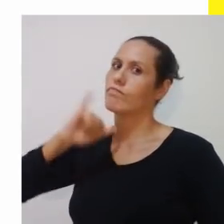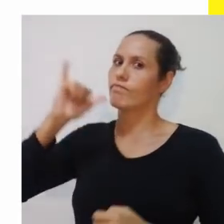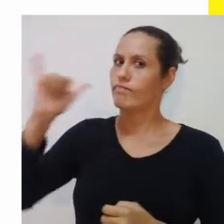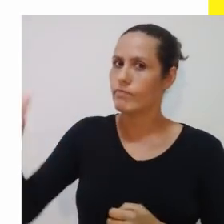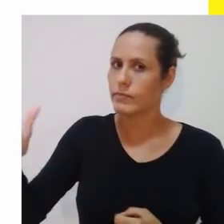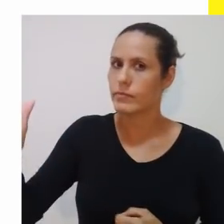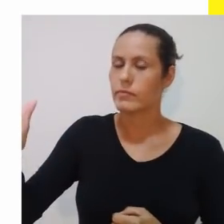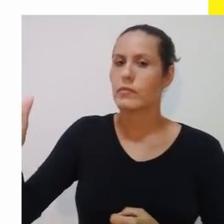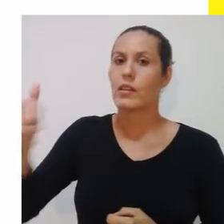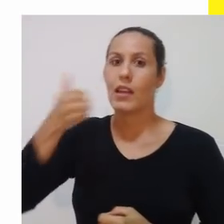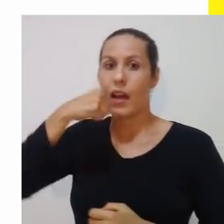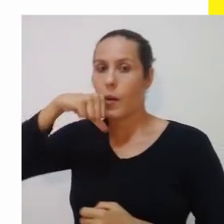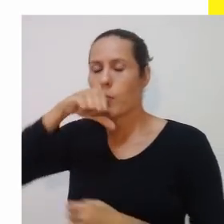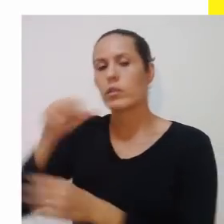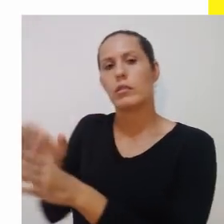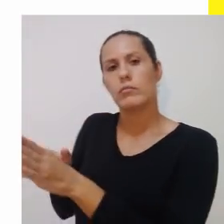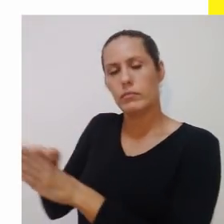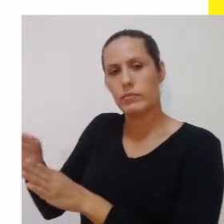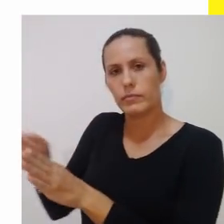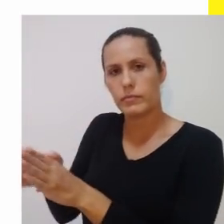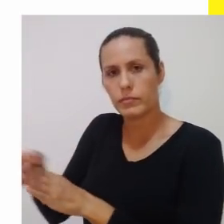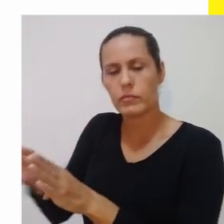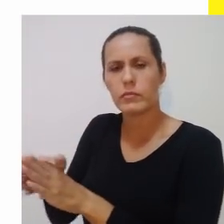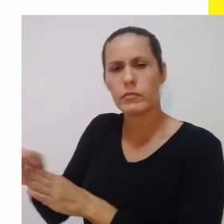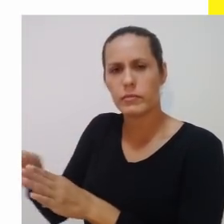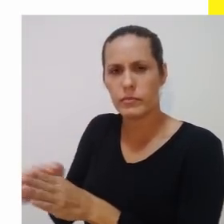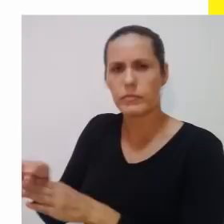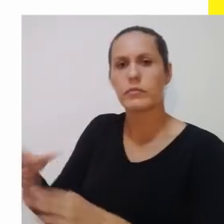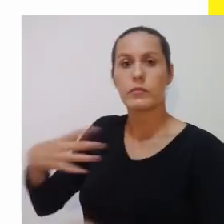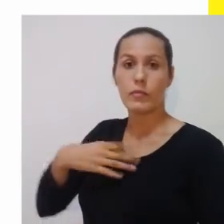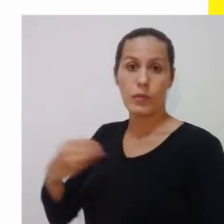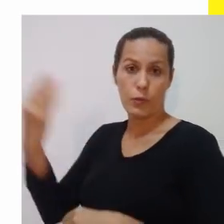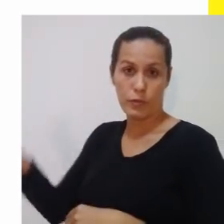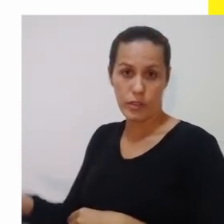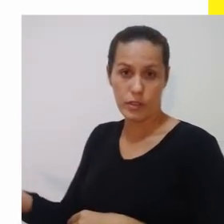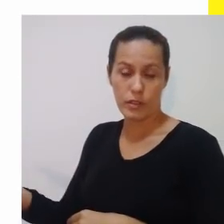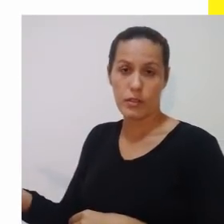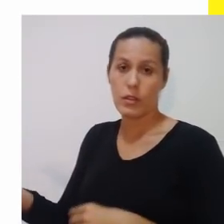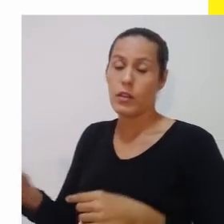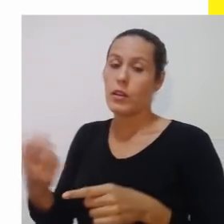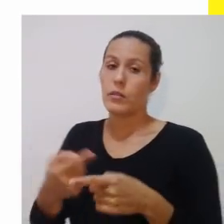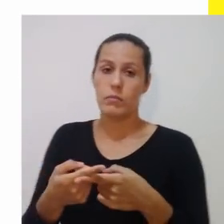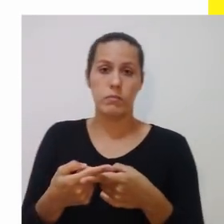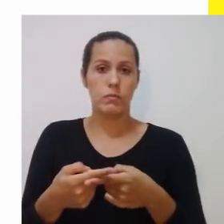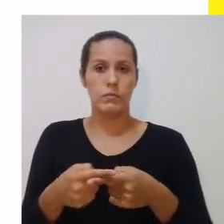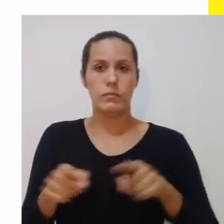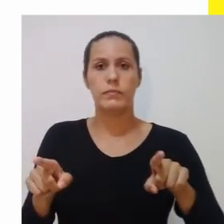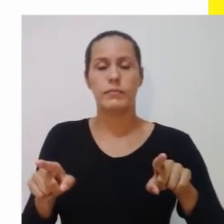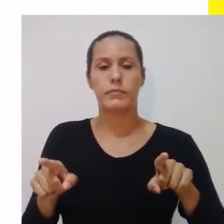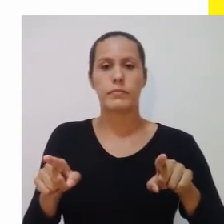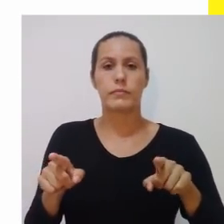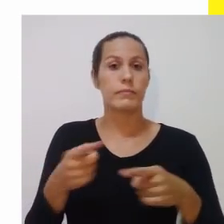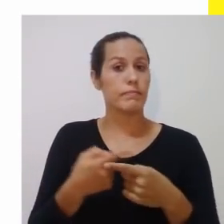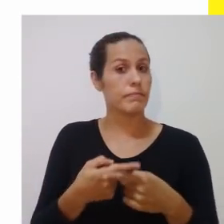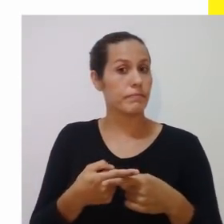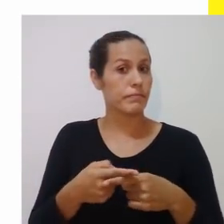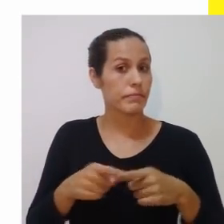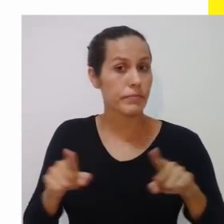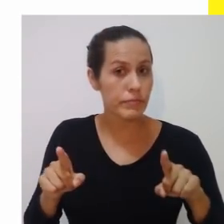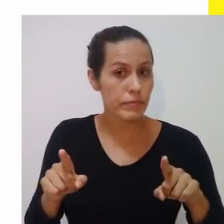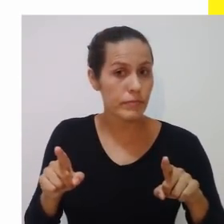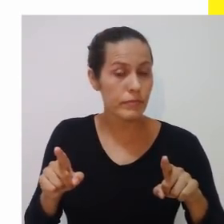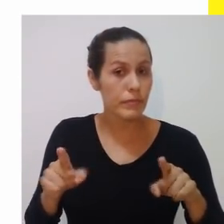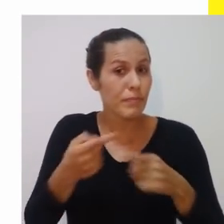mãe avisou. A mãe está educando o seu filho. Porém, tem um